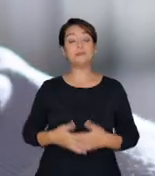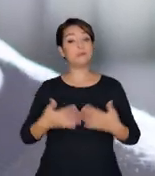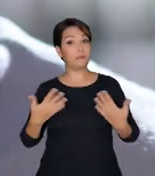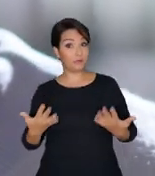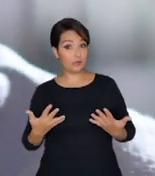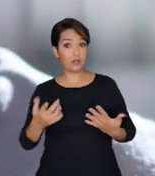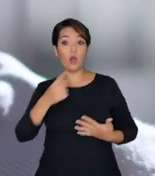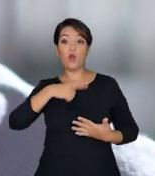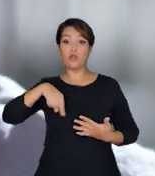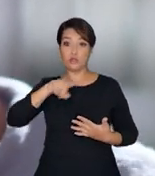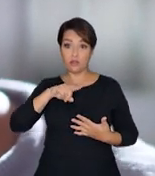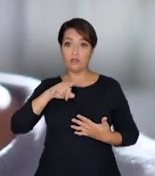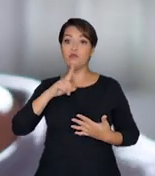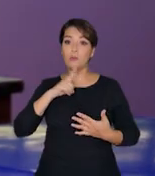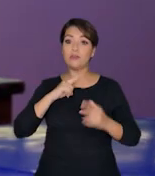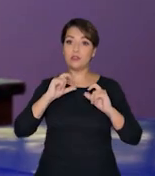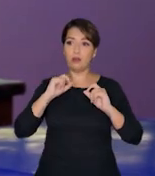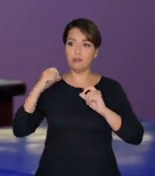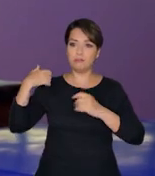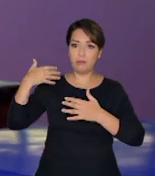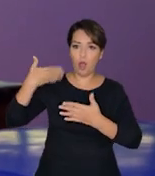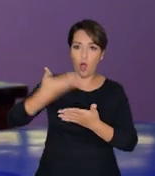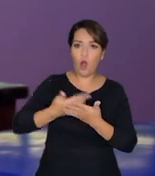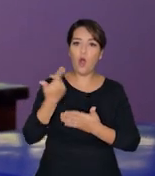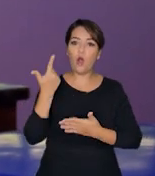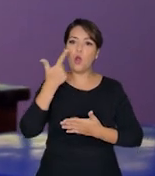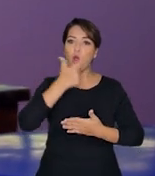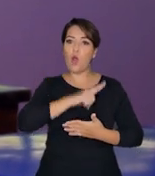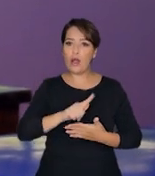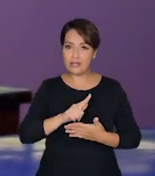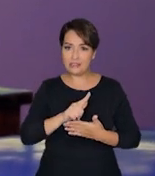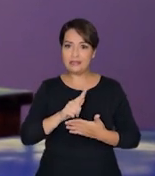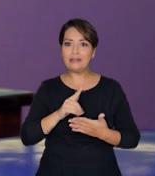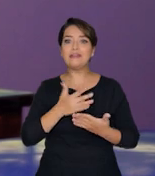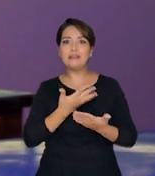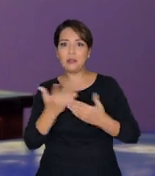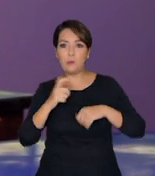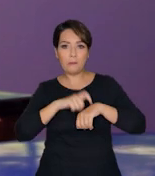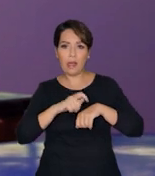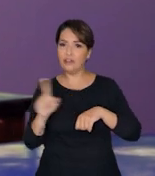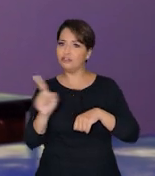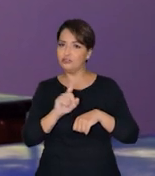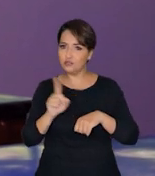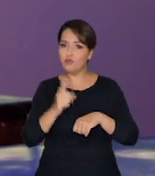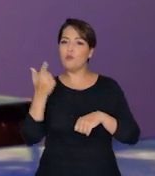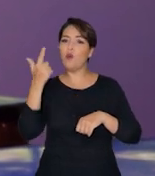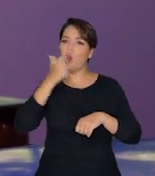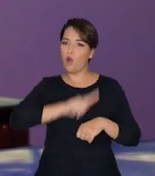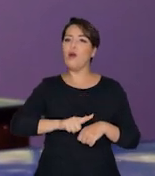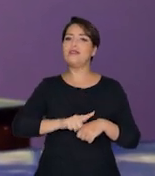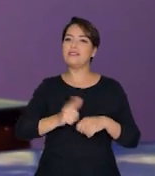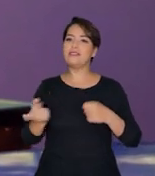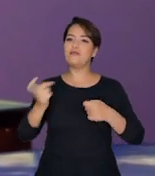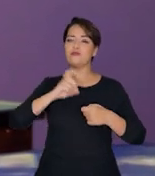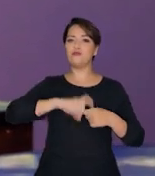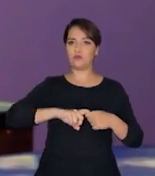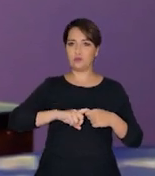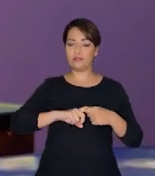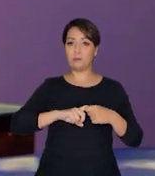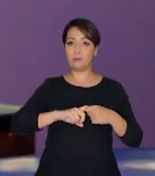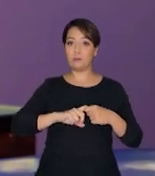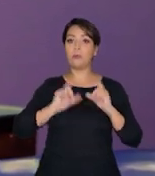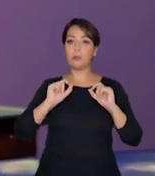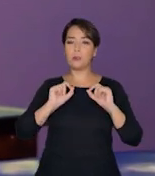Agora, além de recuperar o tempo perdido, a gente precisa avançar. É para isso que a gente vai fazer aqui no Rio de Janeiro uma corrente de